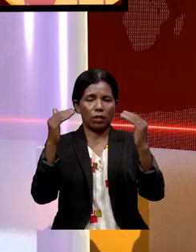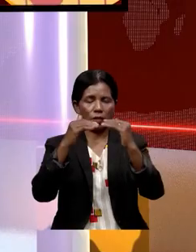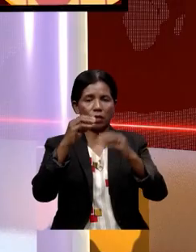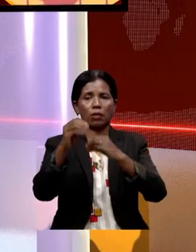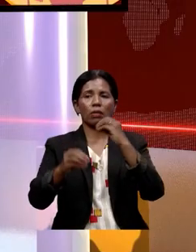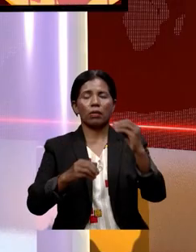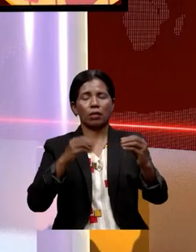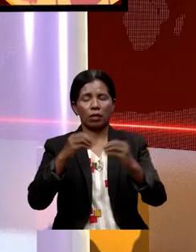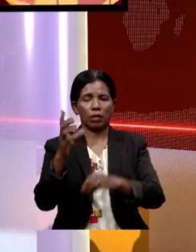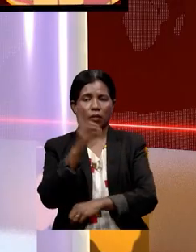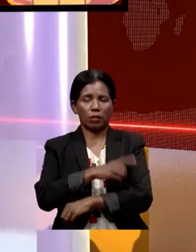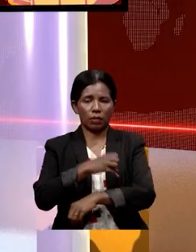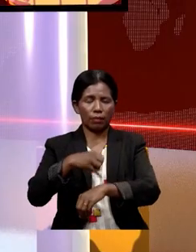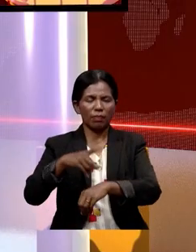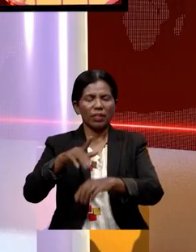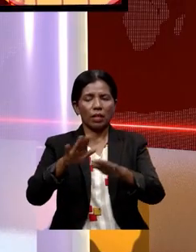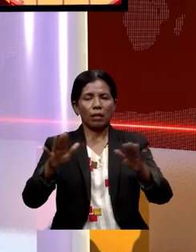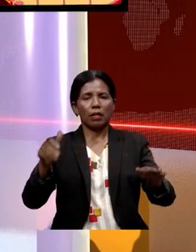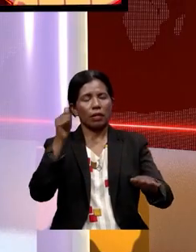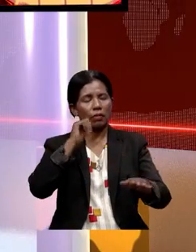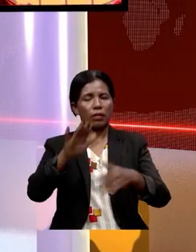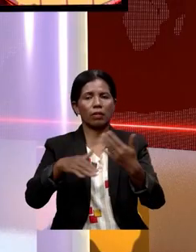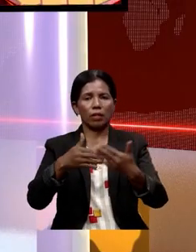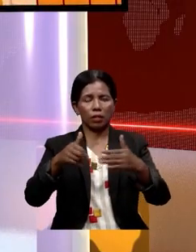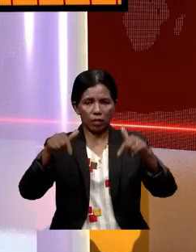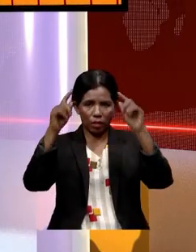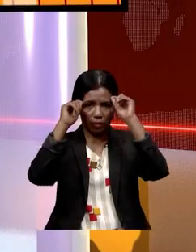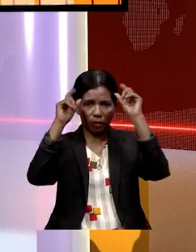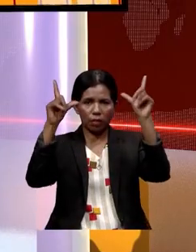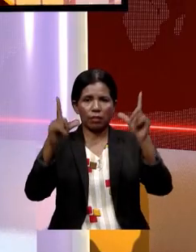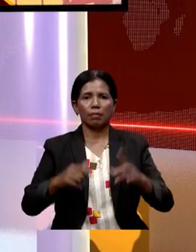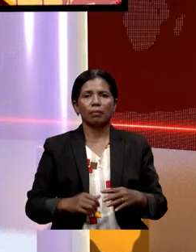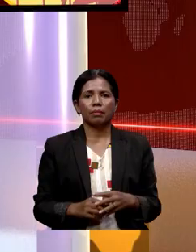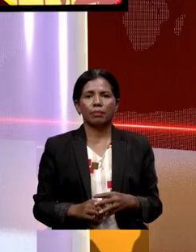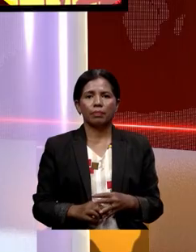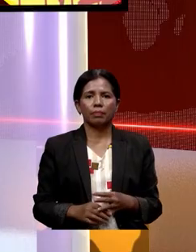Abá, Loro Internacional Balabaric Feto Sira e a Timor-Leste.